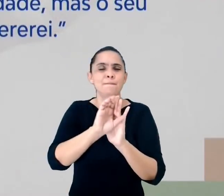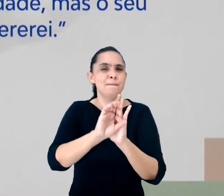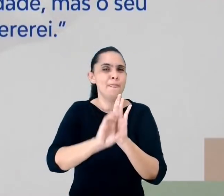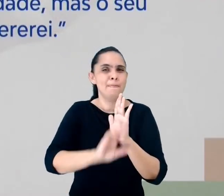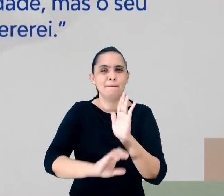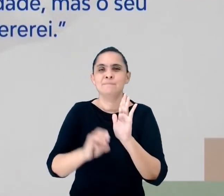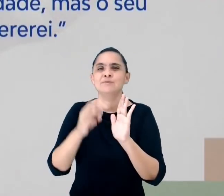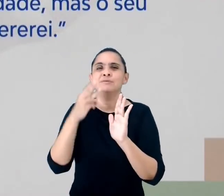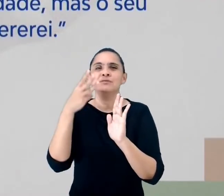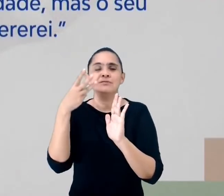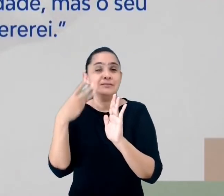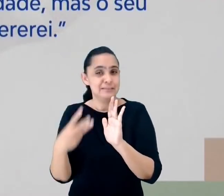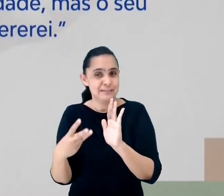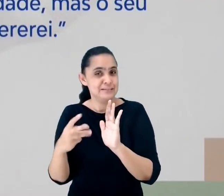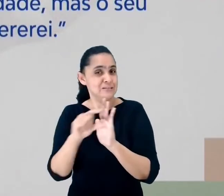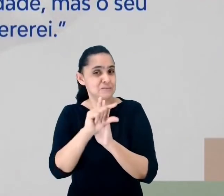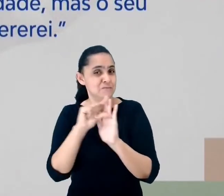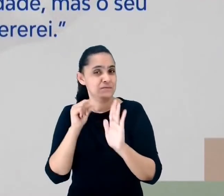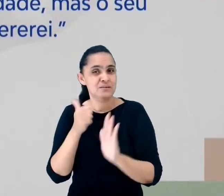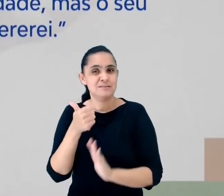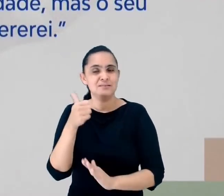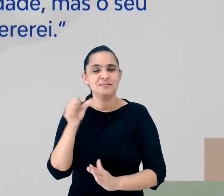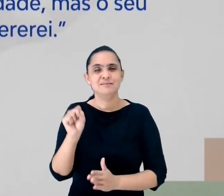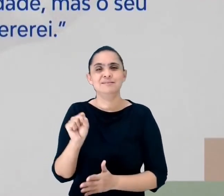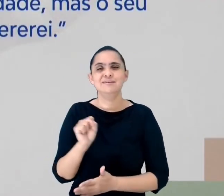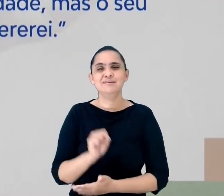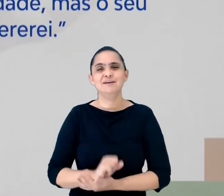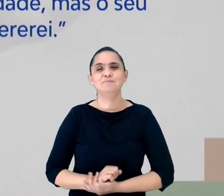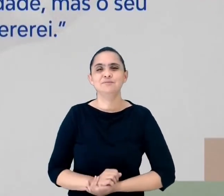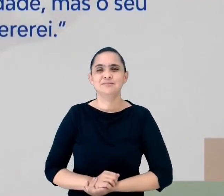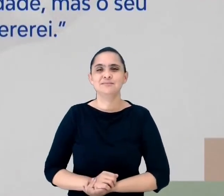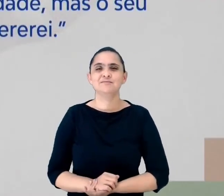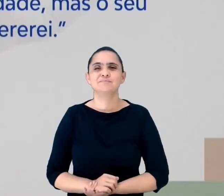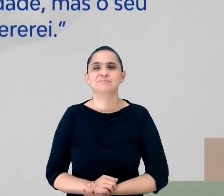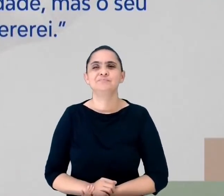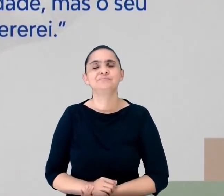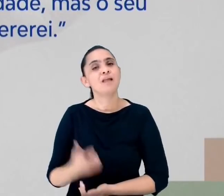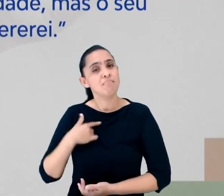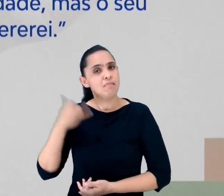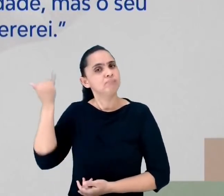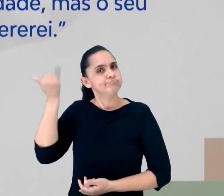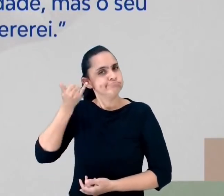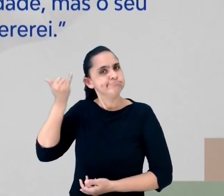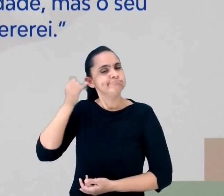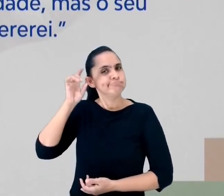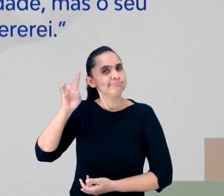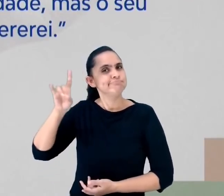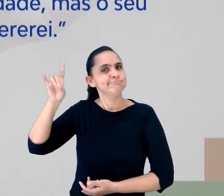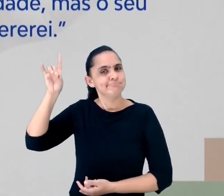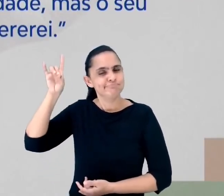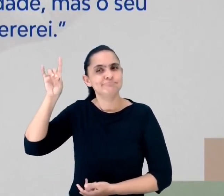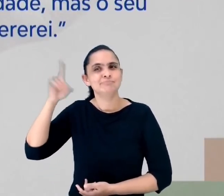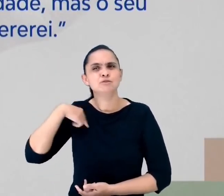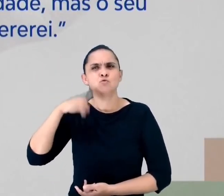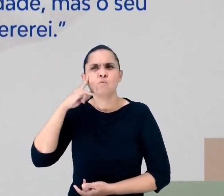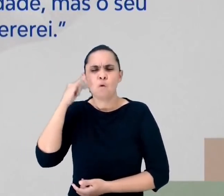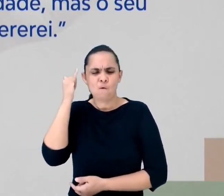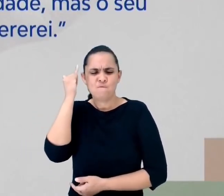Temos aqui um relato de Deus para nós. Quando eu disser ao